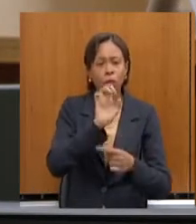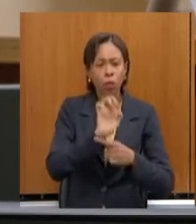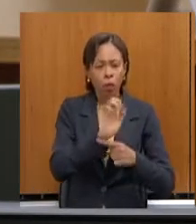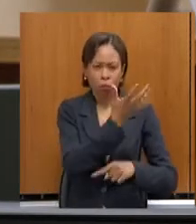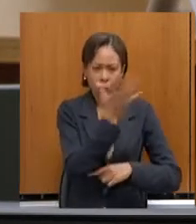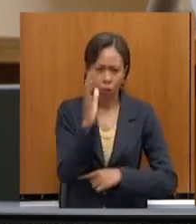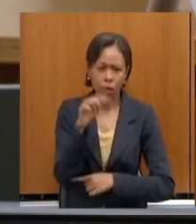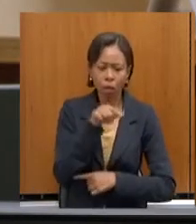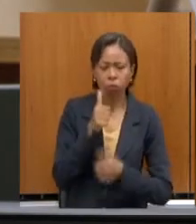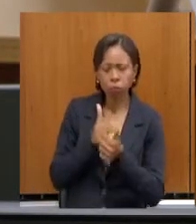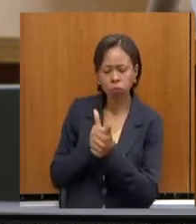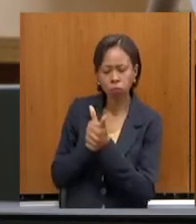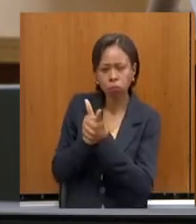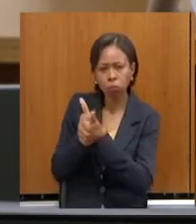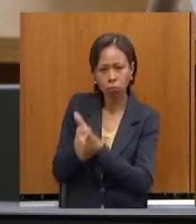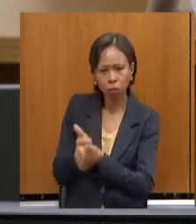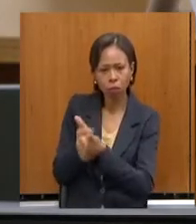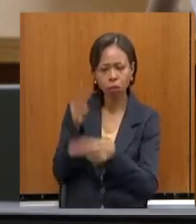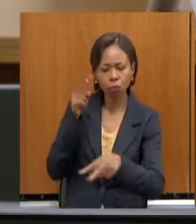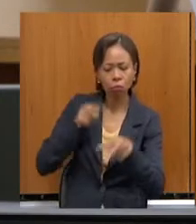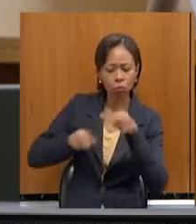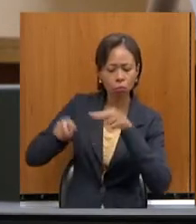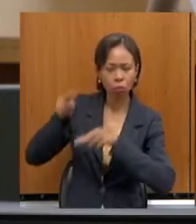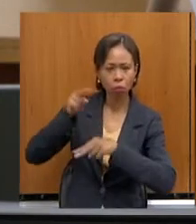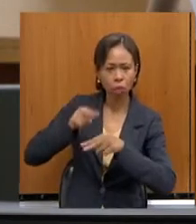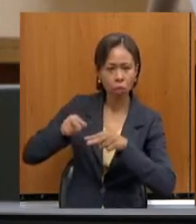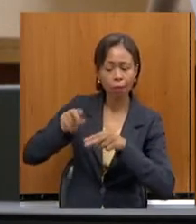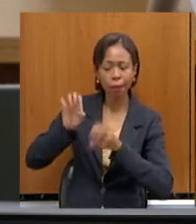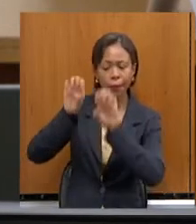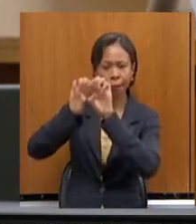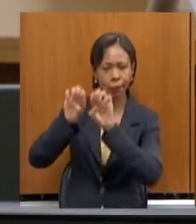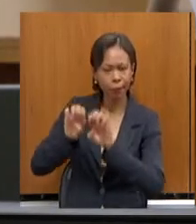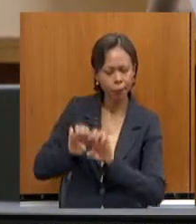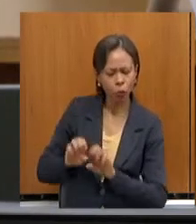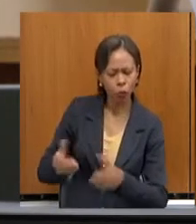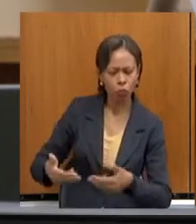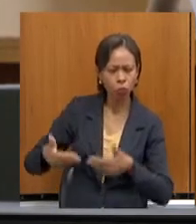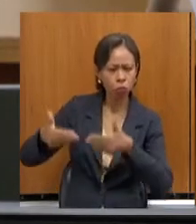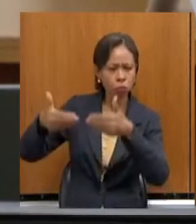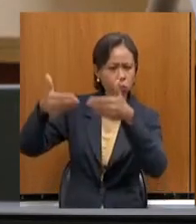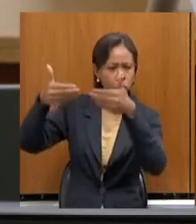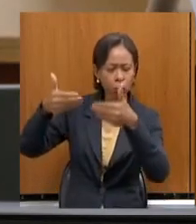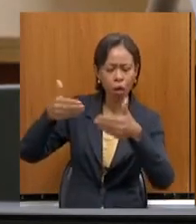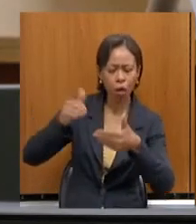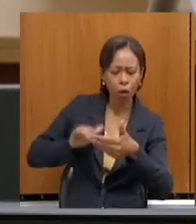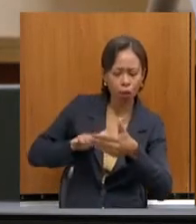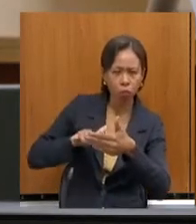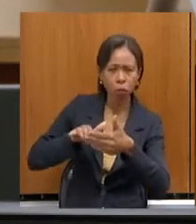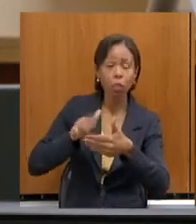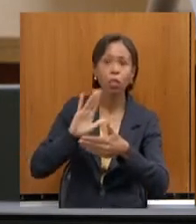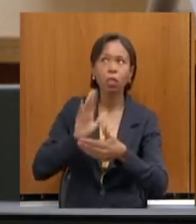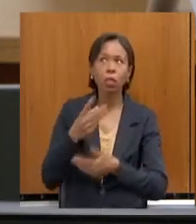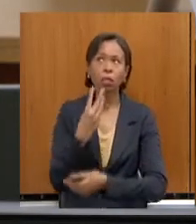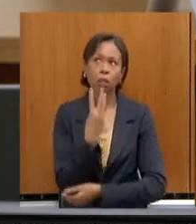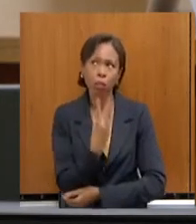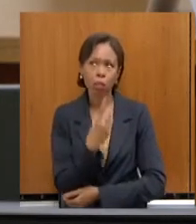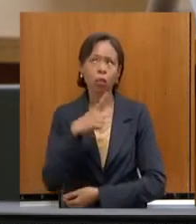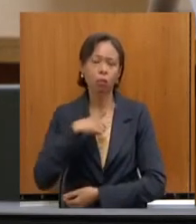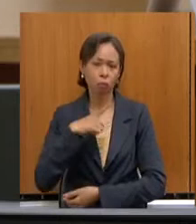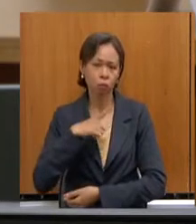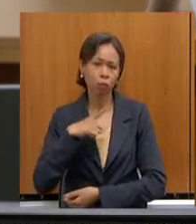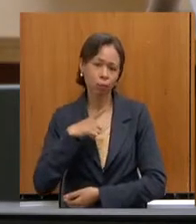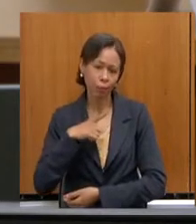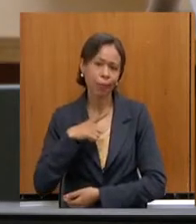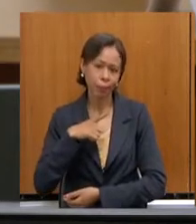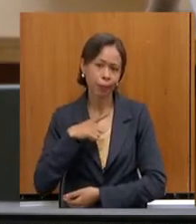gestão acompanhamento próximo a estas estrutura e nós temos hoje né três estruturas que já foram desse